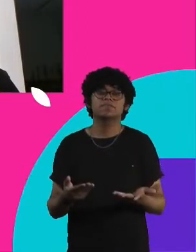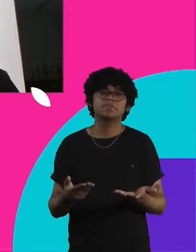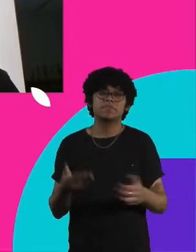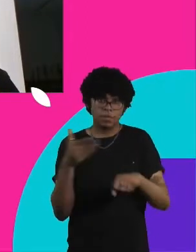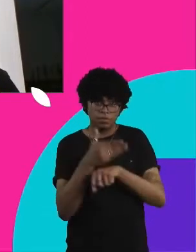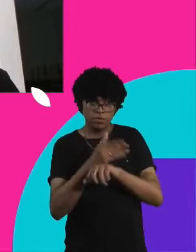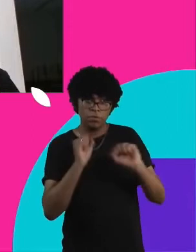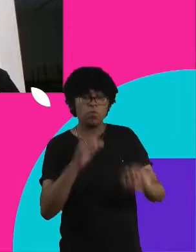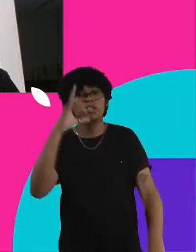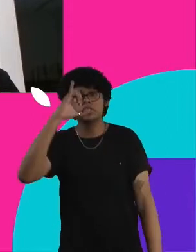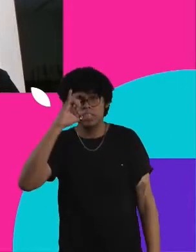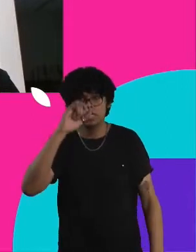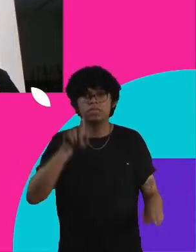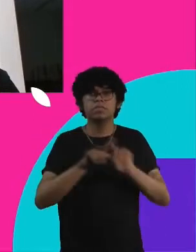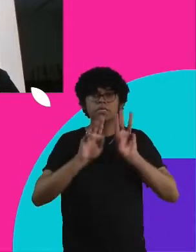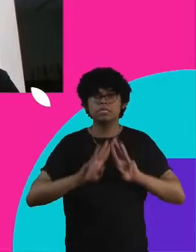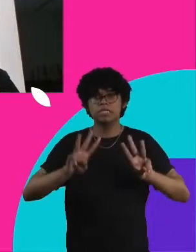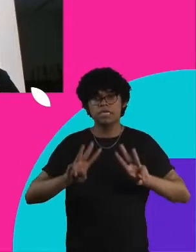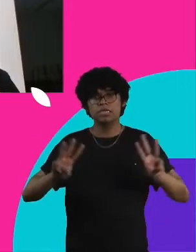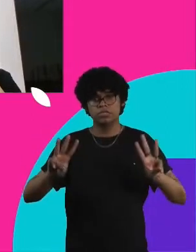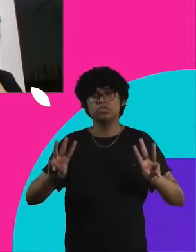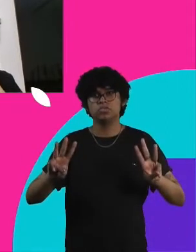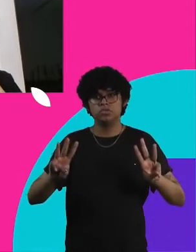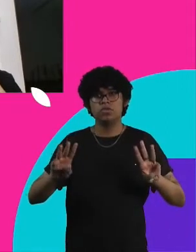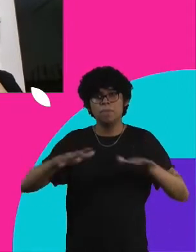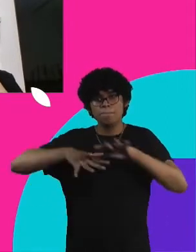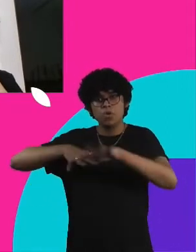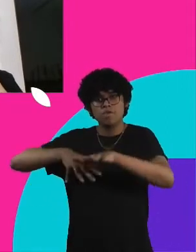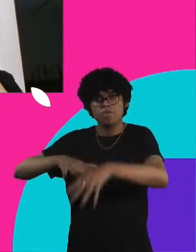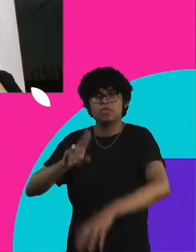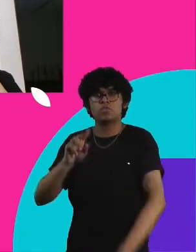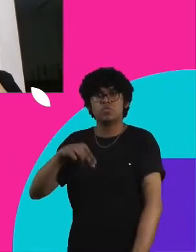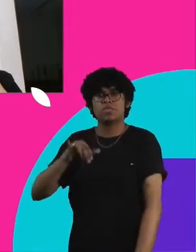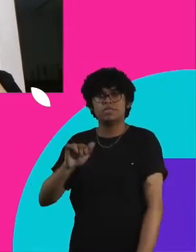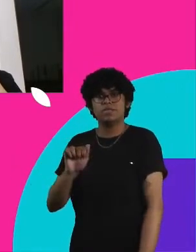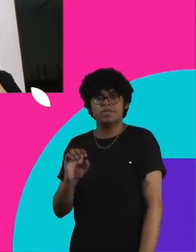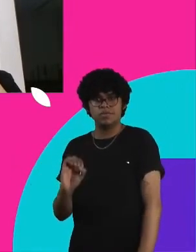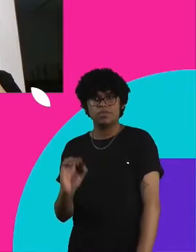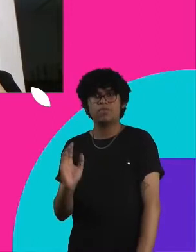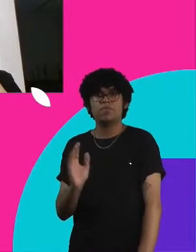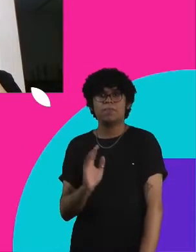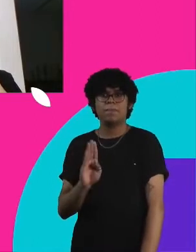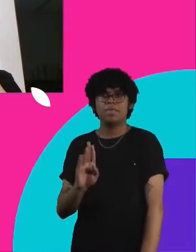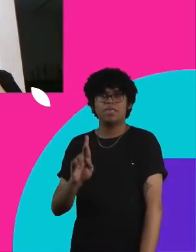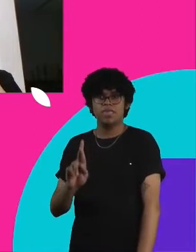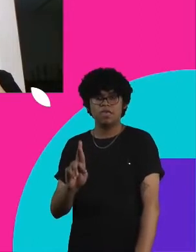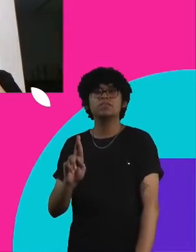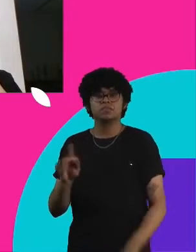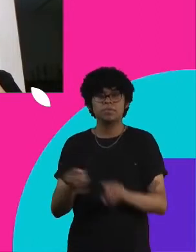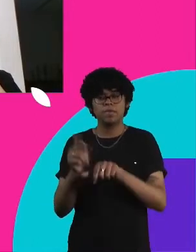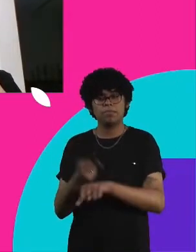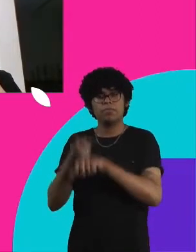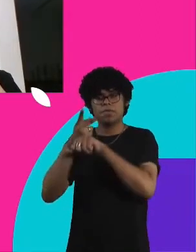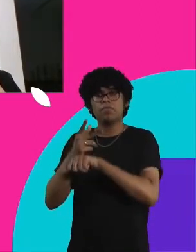o Instagram, tem o site do movimento União BR, é fácil nos acessar. O prêmio da Folha, né, e já